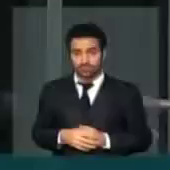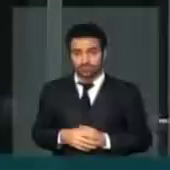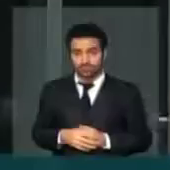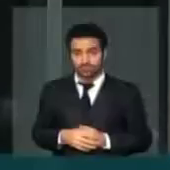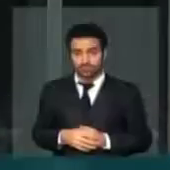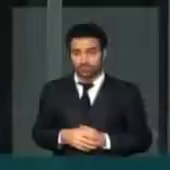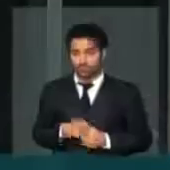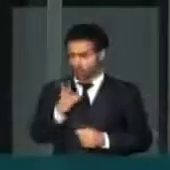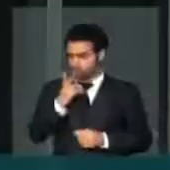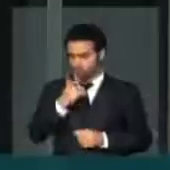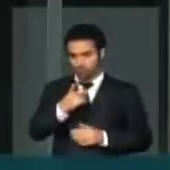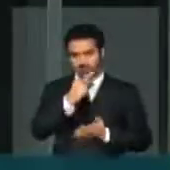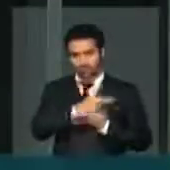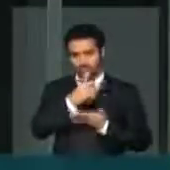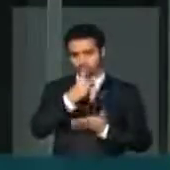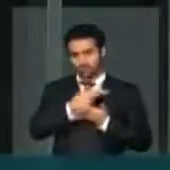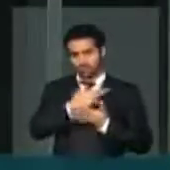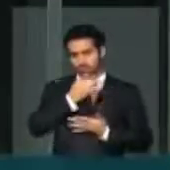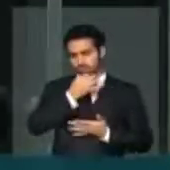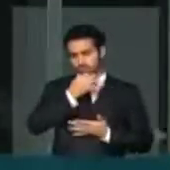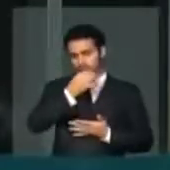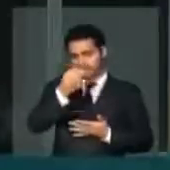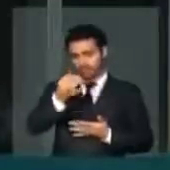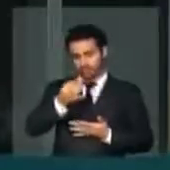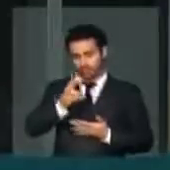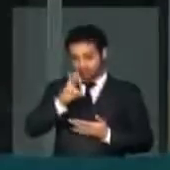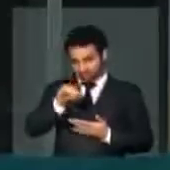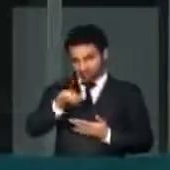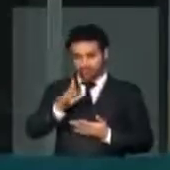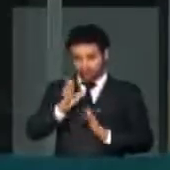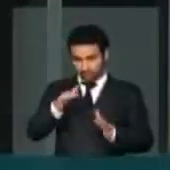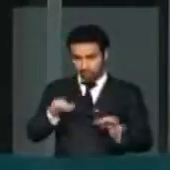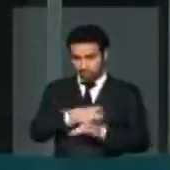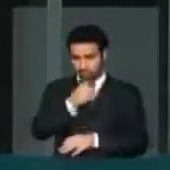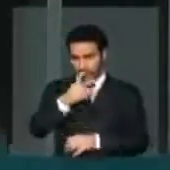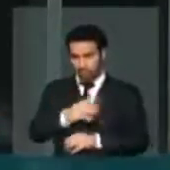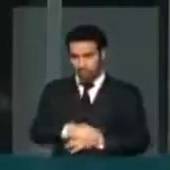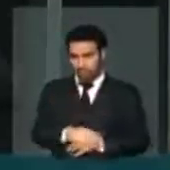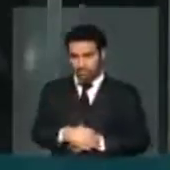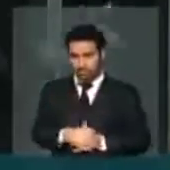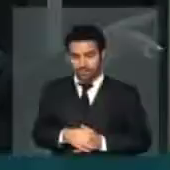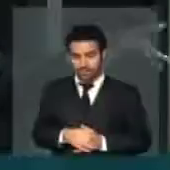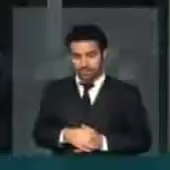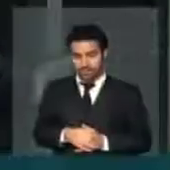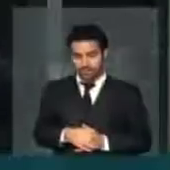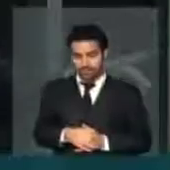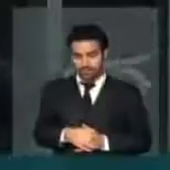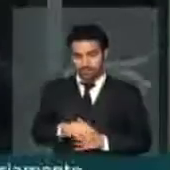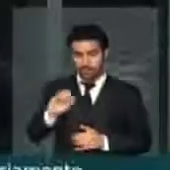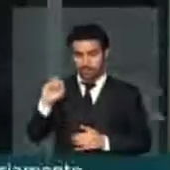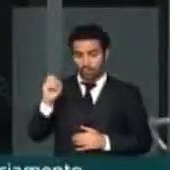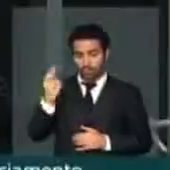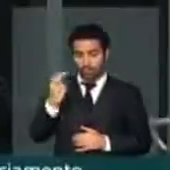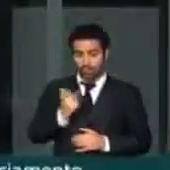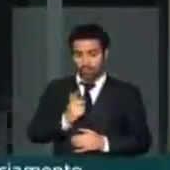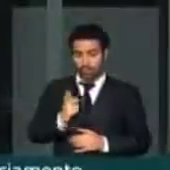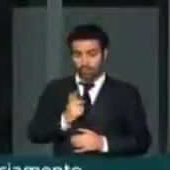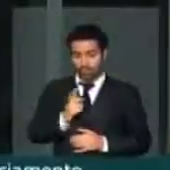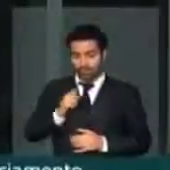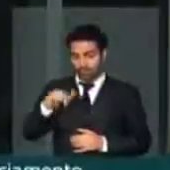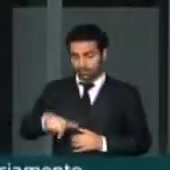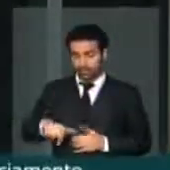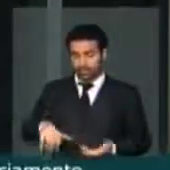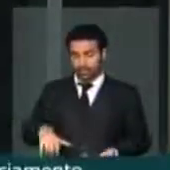visão prevaleça, isso vai ser o suficiente? Conclui. Ou a gente está vivenciando no